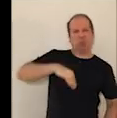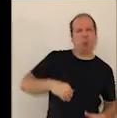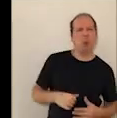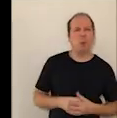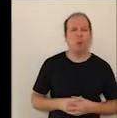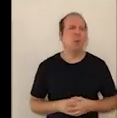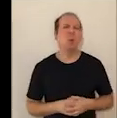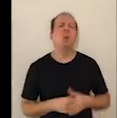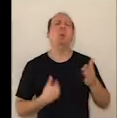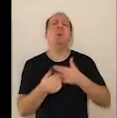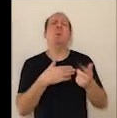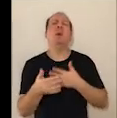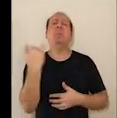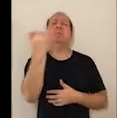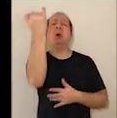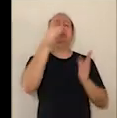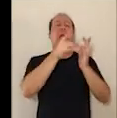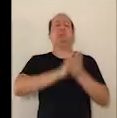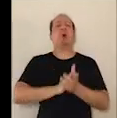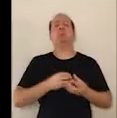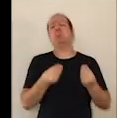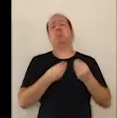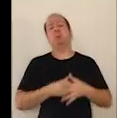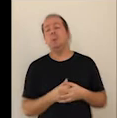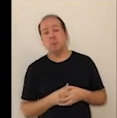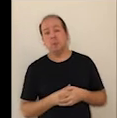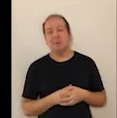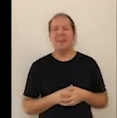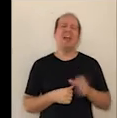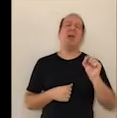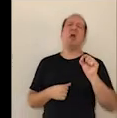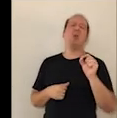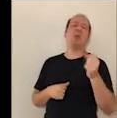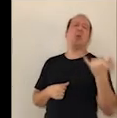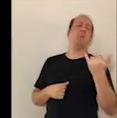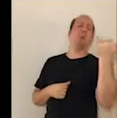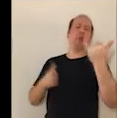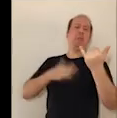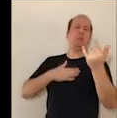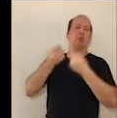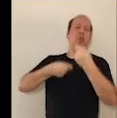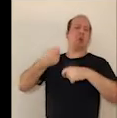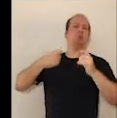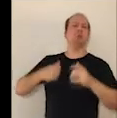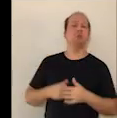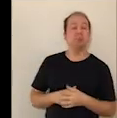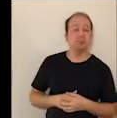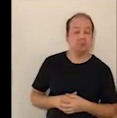Maldito! Que lhe importa minha esposa? E o que lhe importam os meus